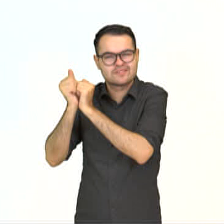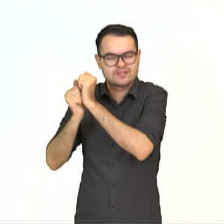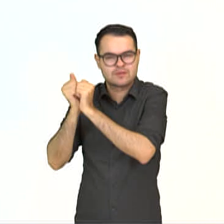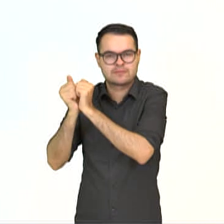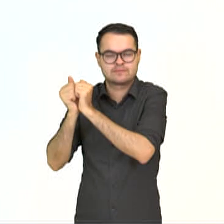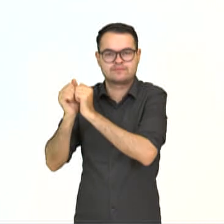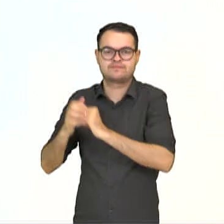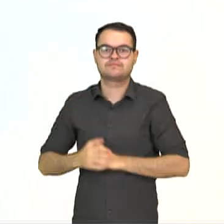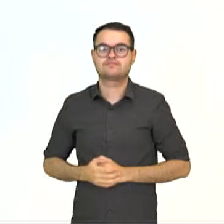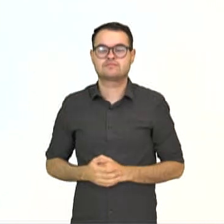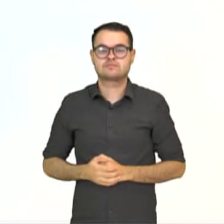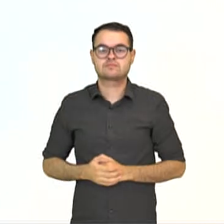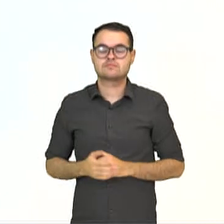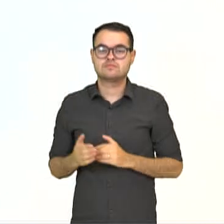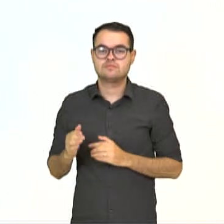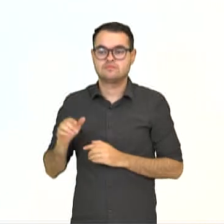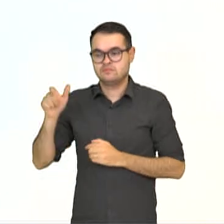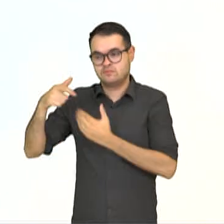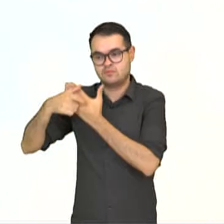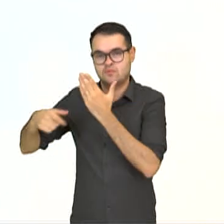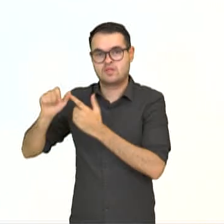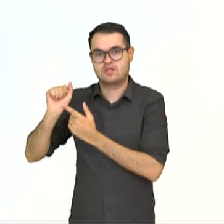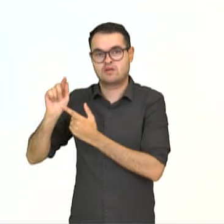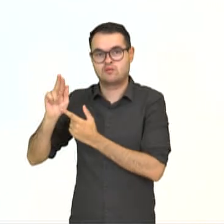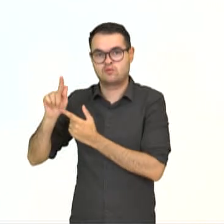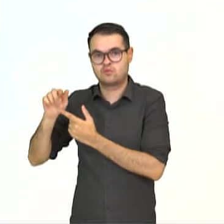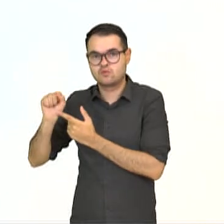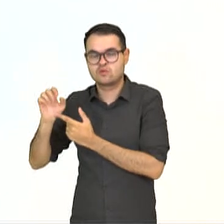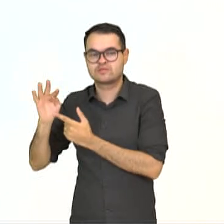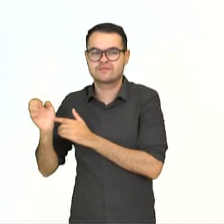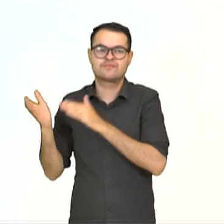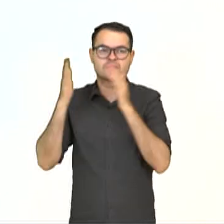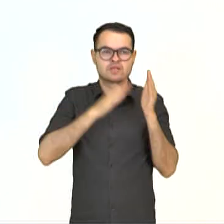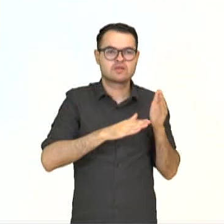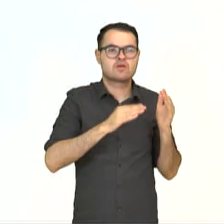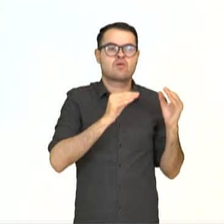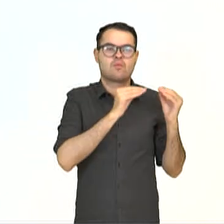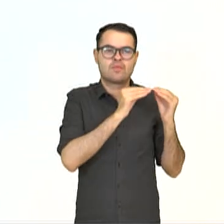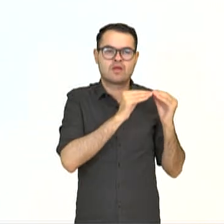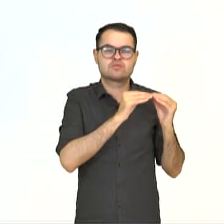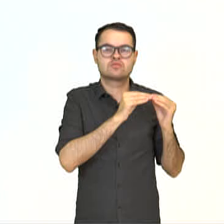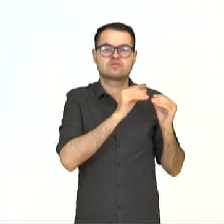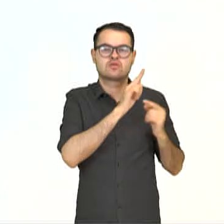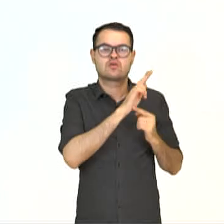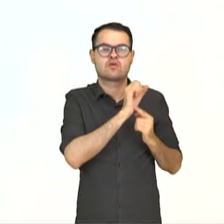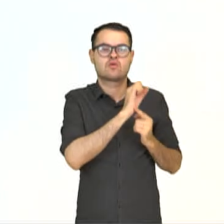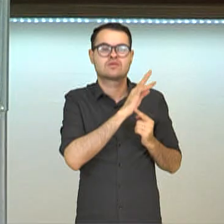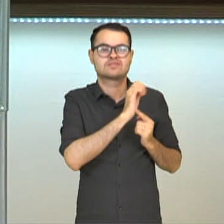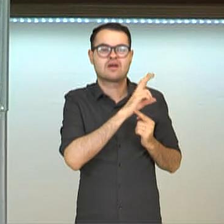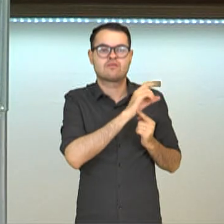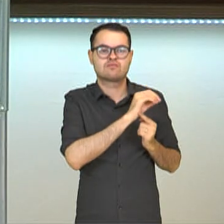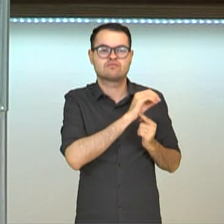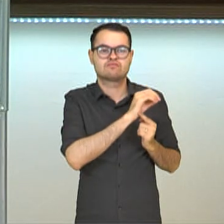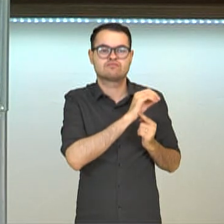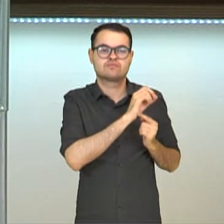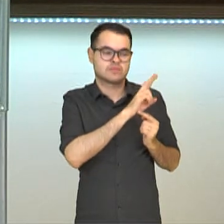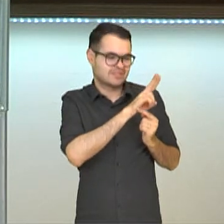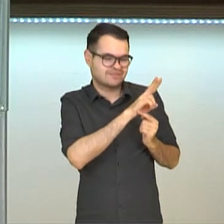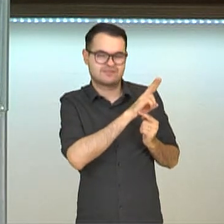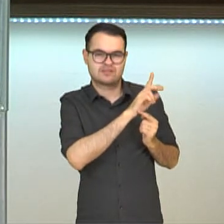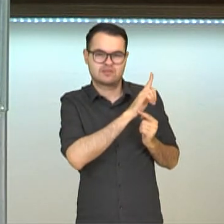e depois nós temos também o beijo de Gustavo Klimt. Então, a segunda tela, a primeira eu tenho